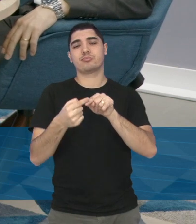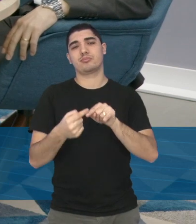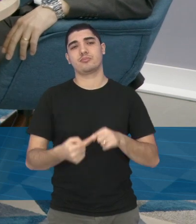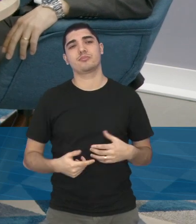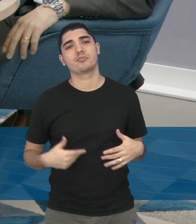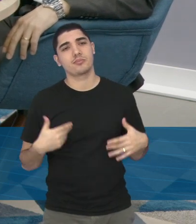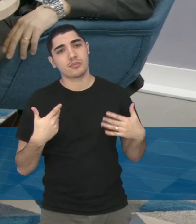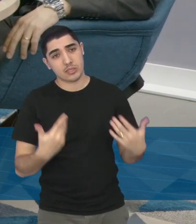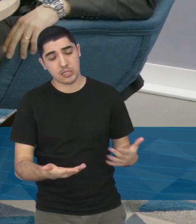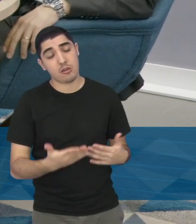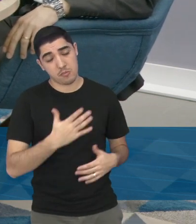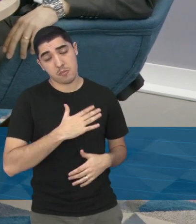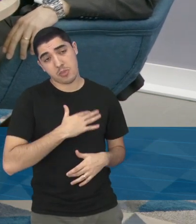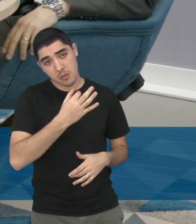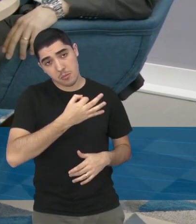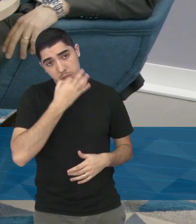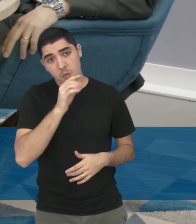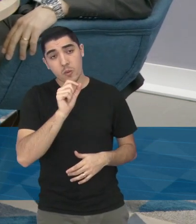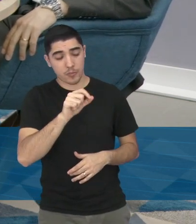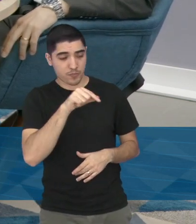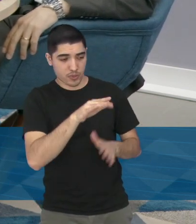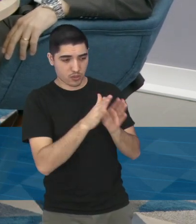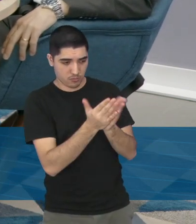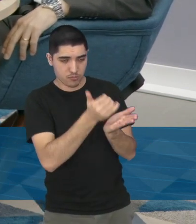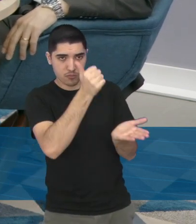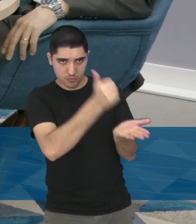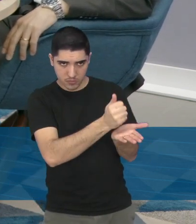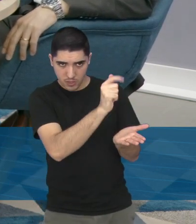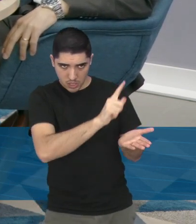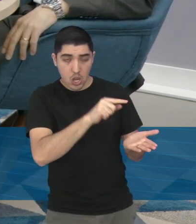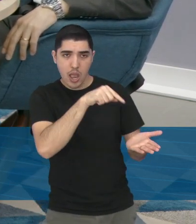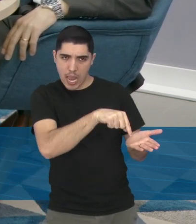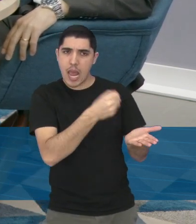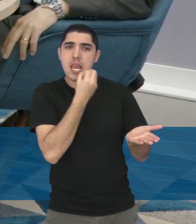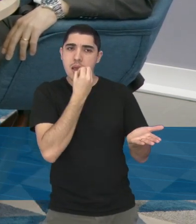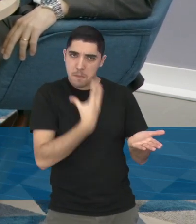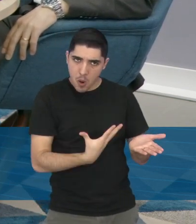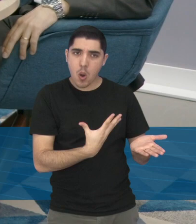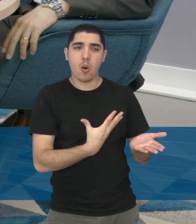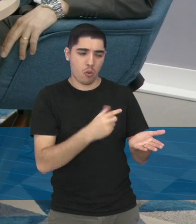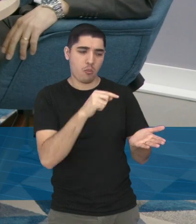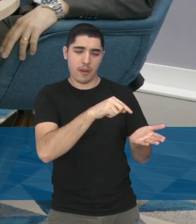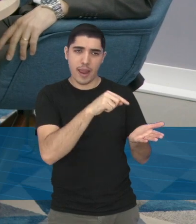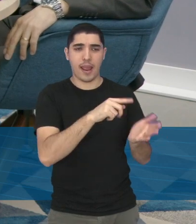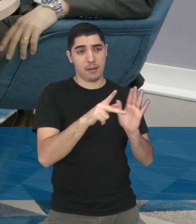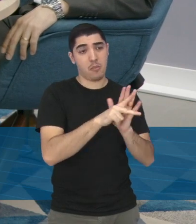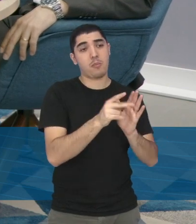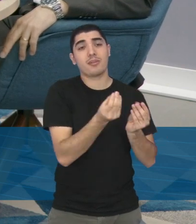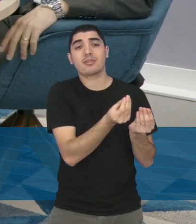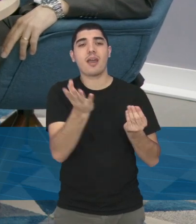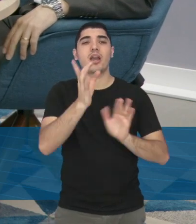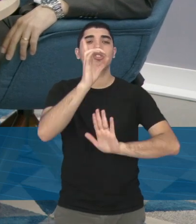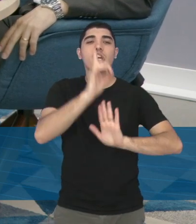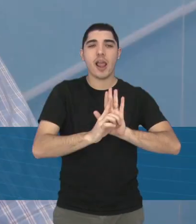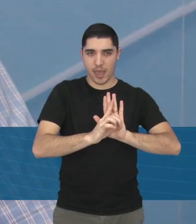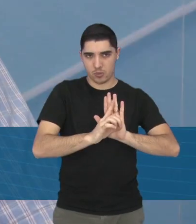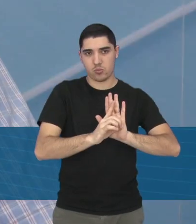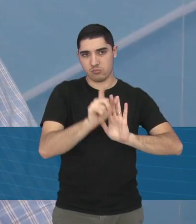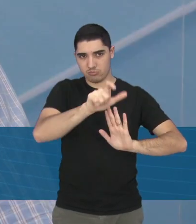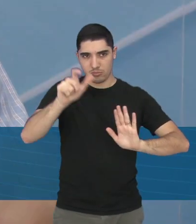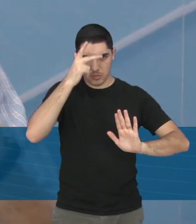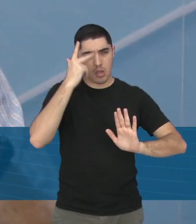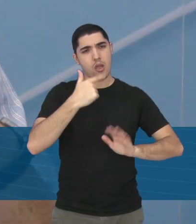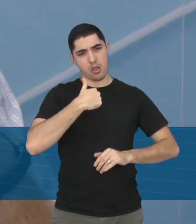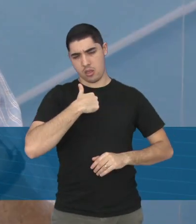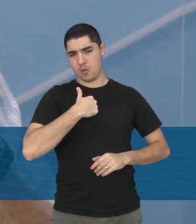Eu entendo o seguinte, a CLT ela é um instrumento muito bom para a garantia dos direitos individuais do trabalhador. Eu